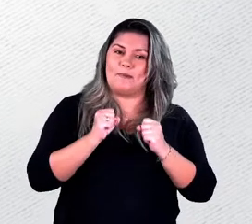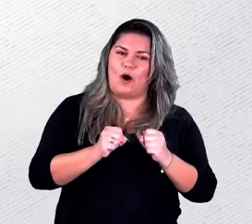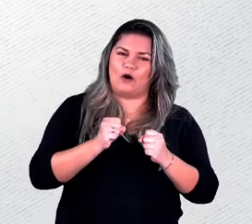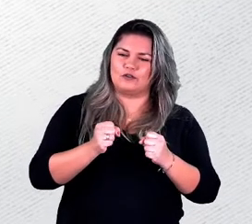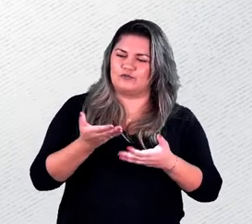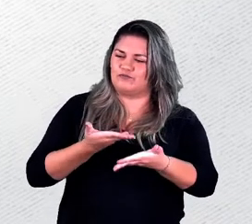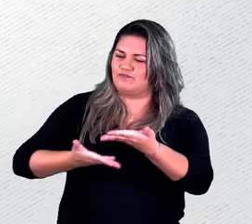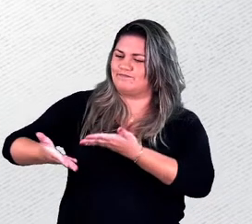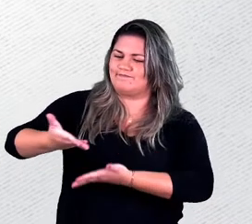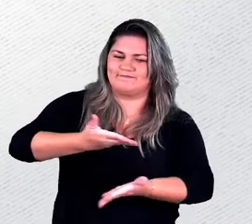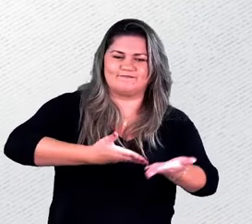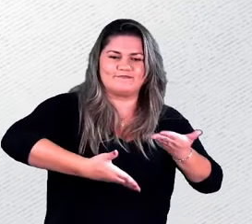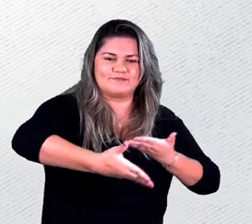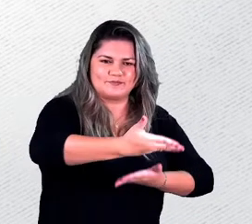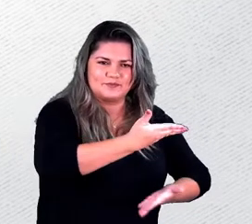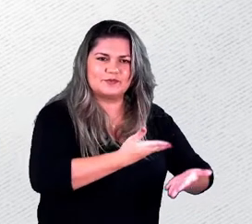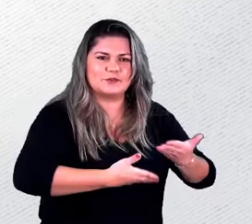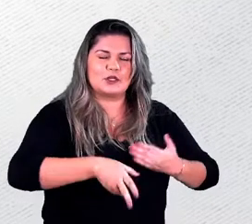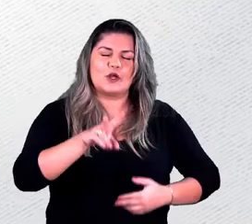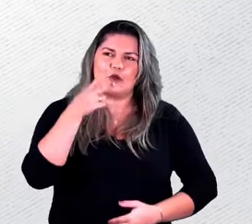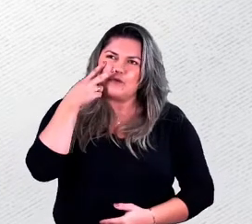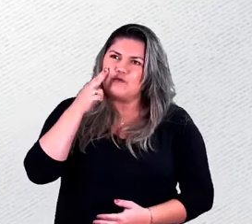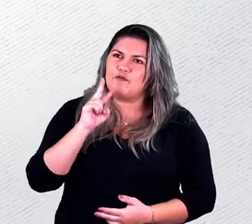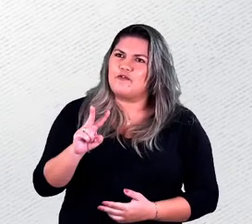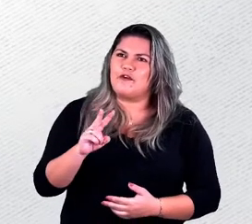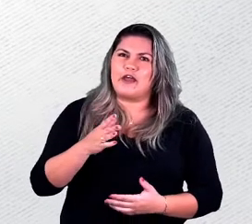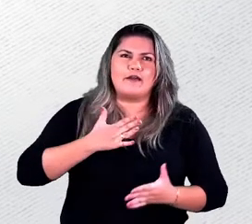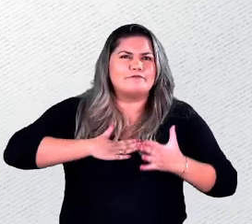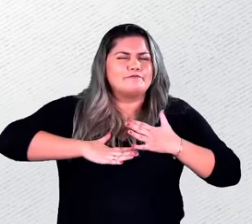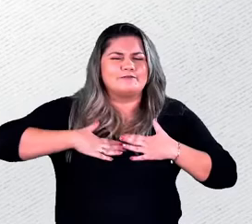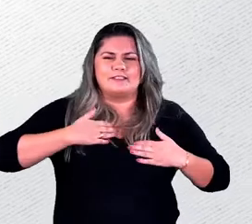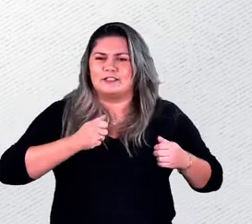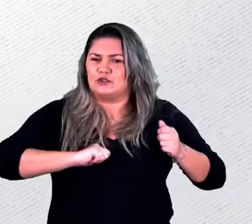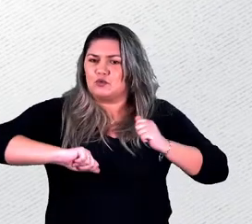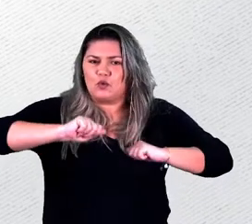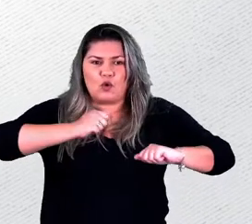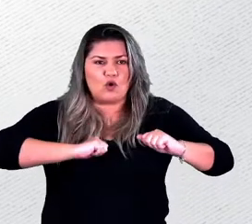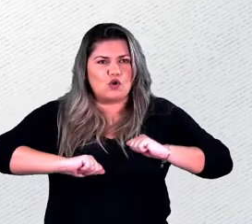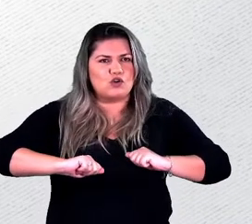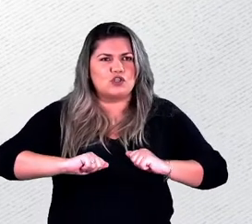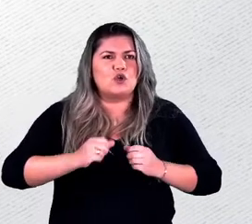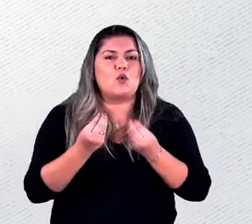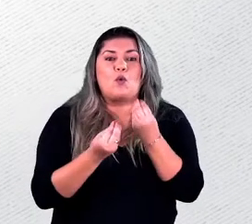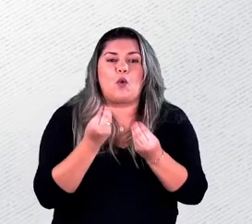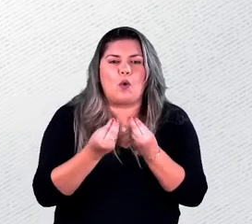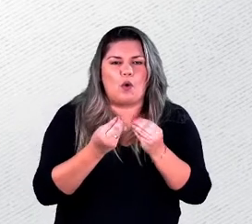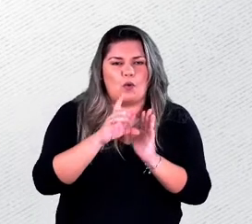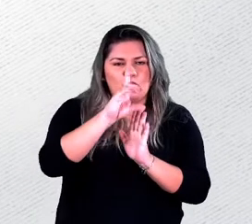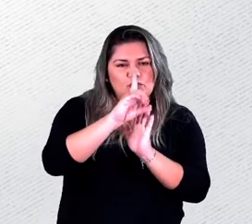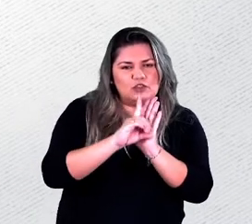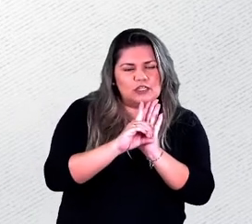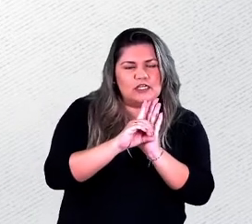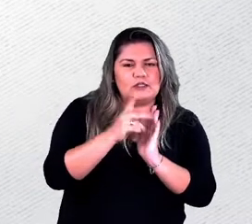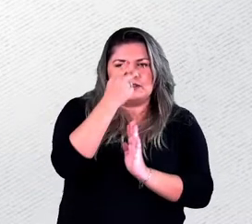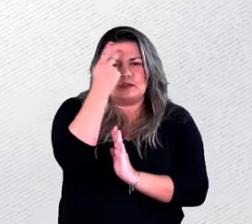dá-lhe diária e vê como direitos e muitos acabam sendo prejudicados